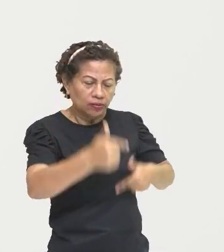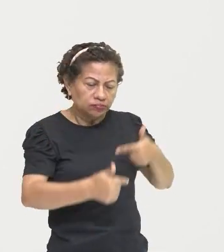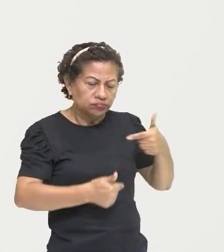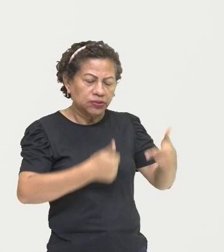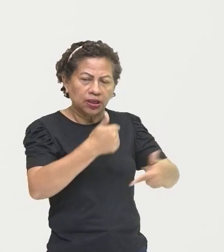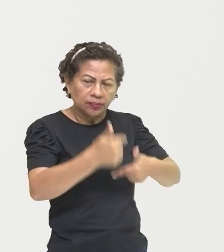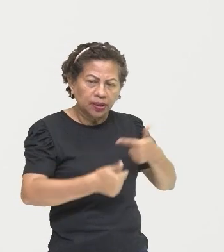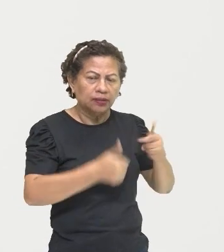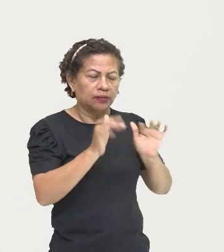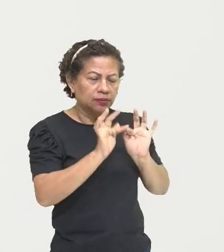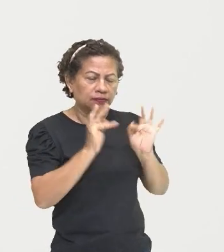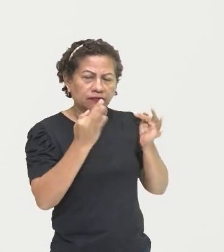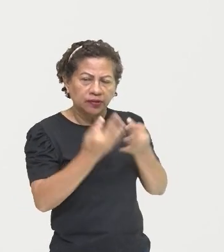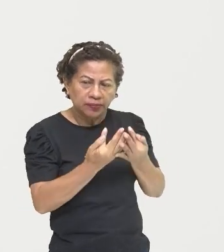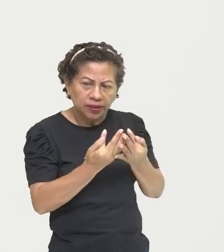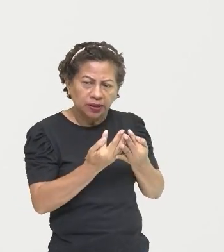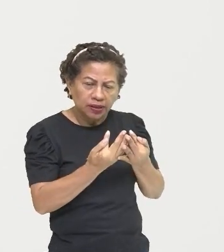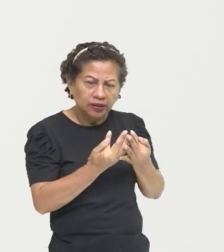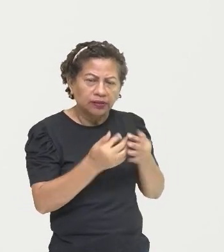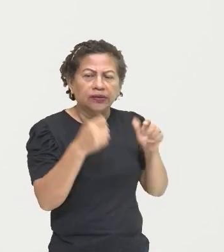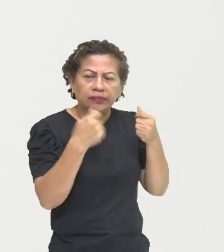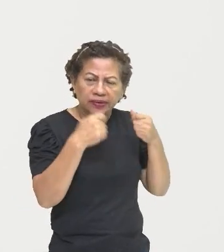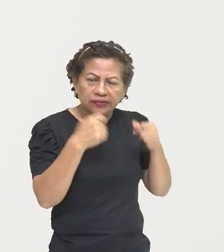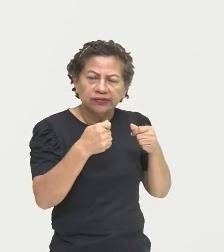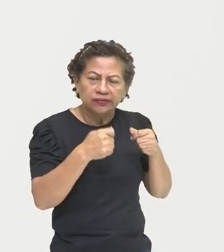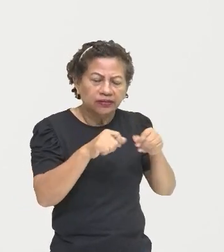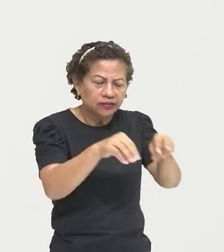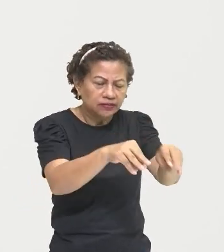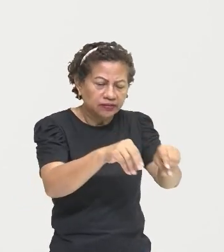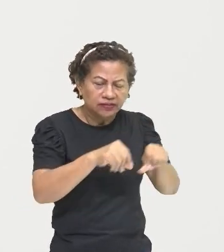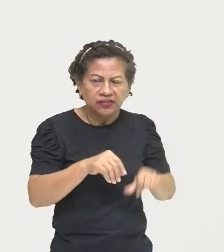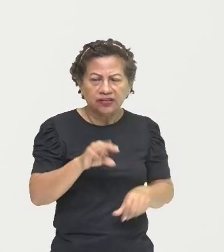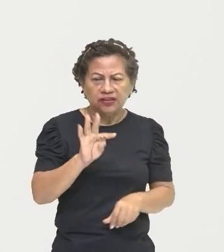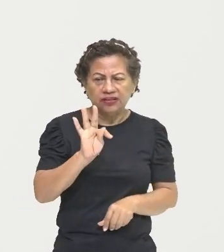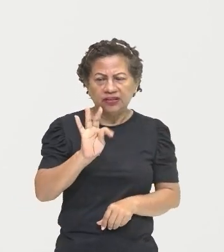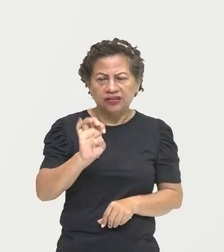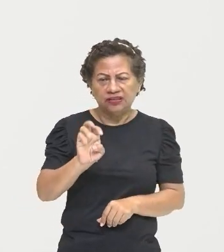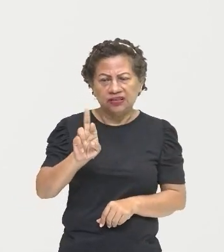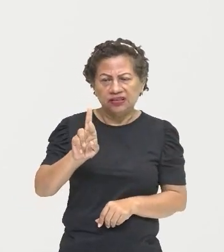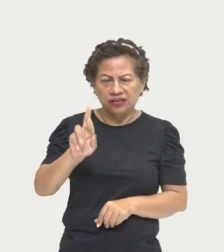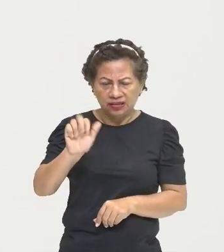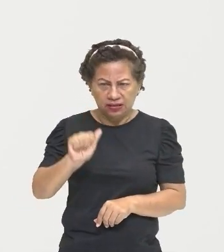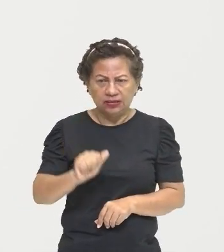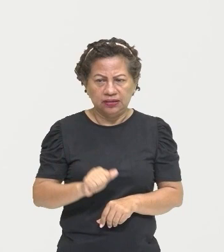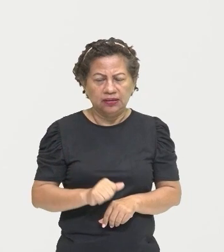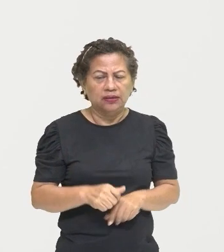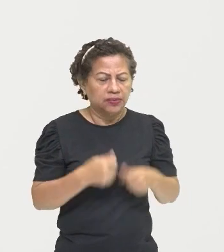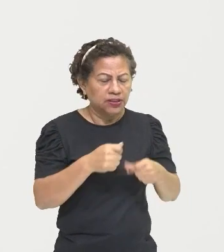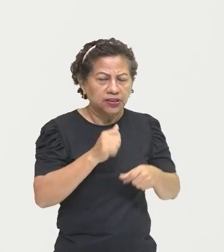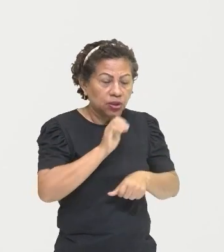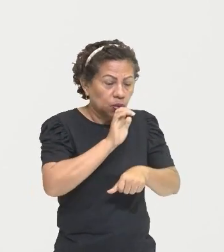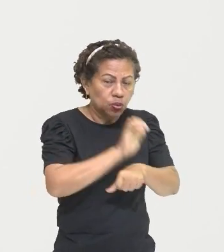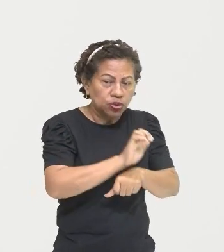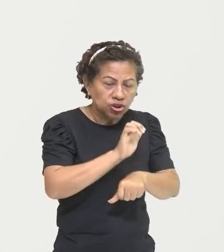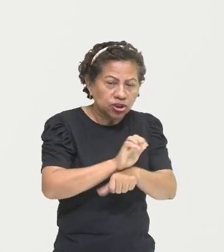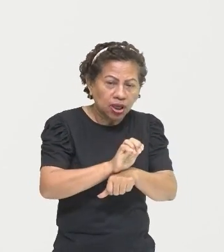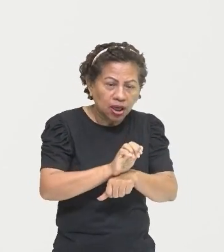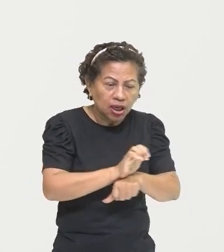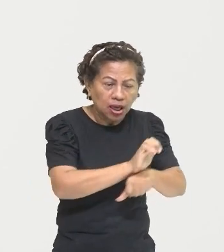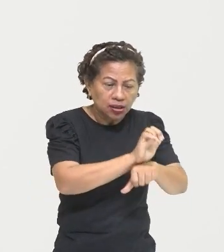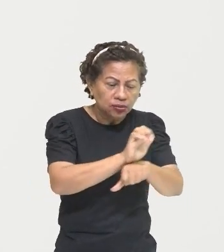houver famílias sem o direito à terra, é necessário que o Estado realize a reforma agrária,